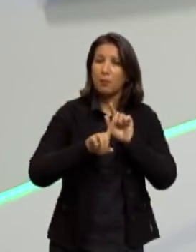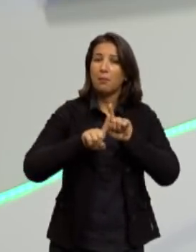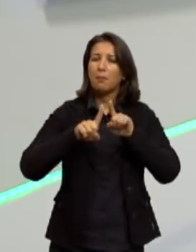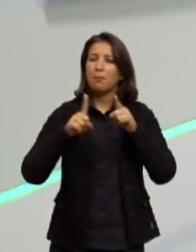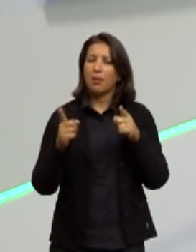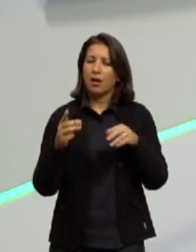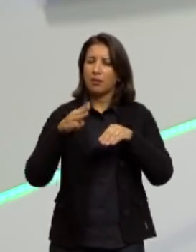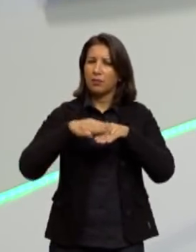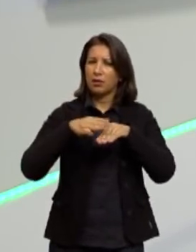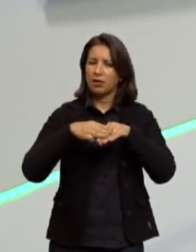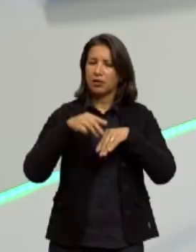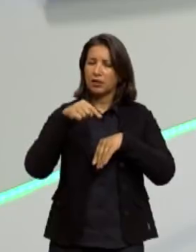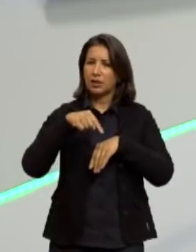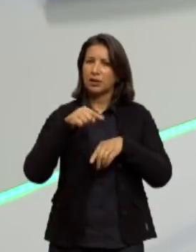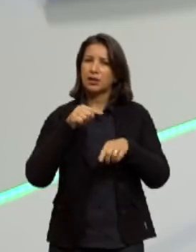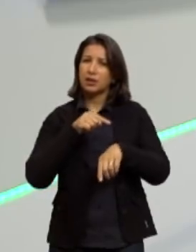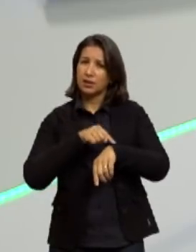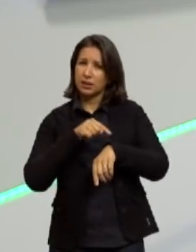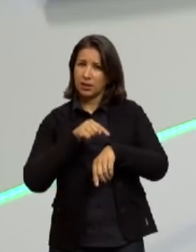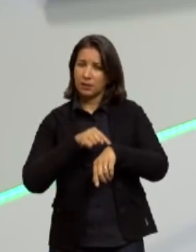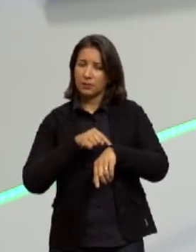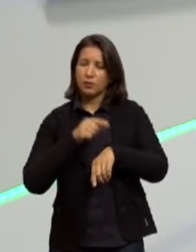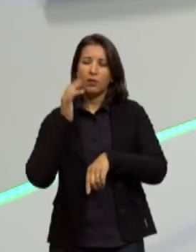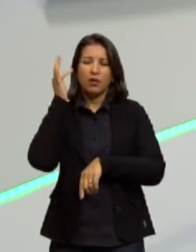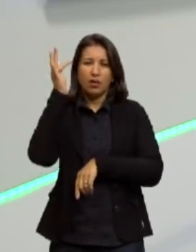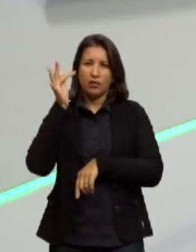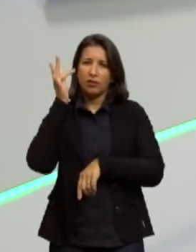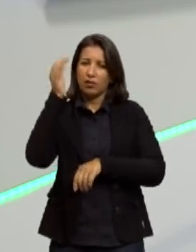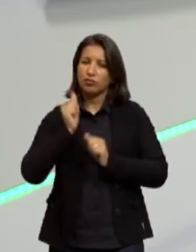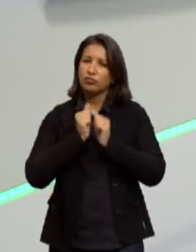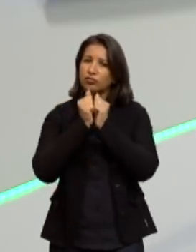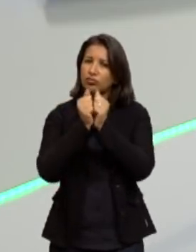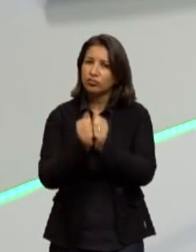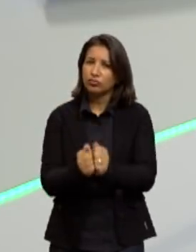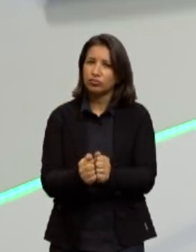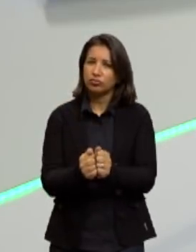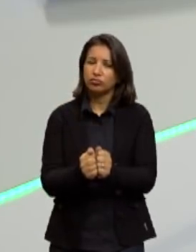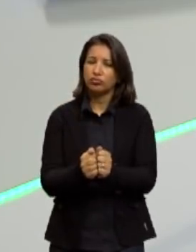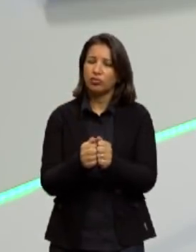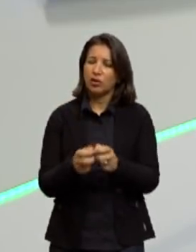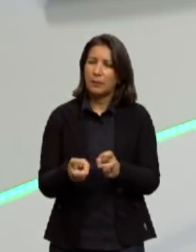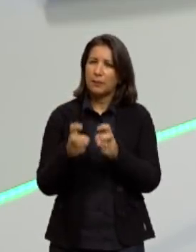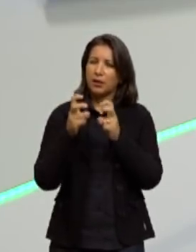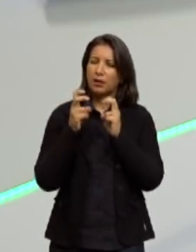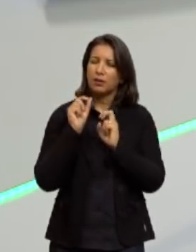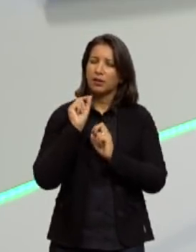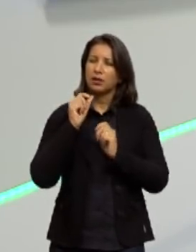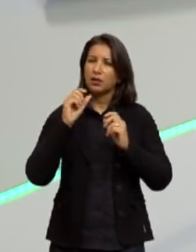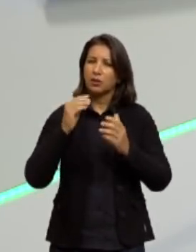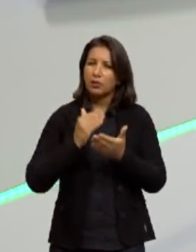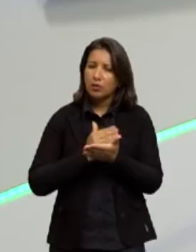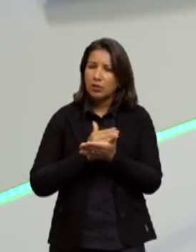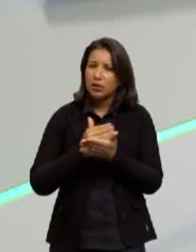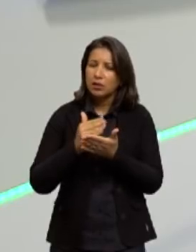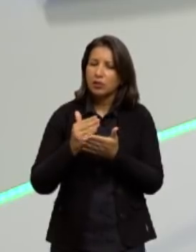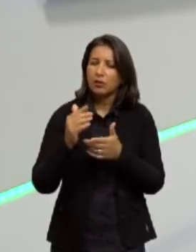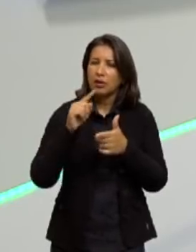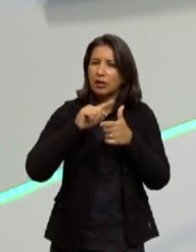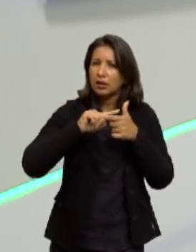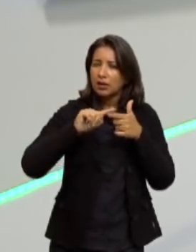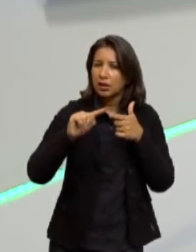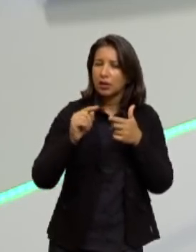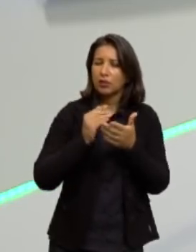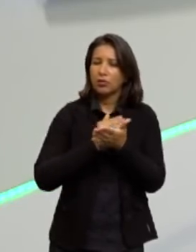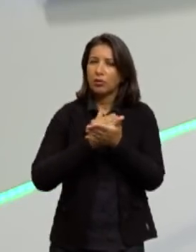os matemáticos da época eram filósofos e aí a gente percebe que começou essa divisão